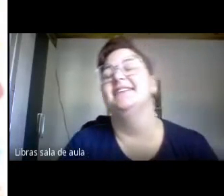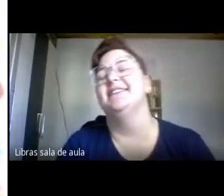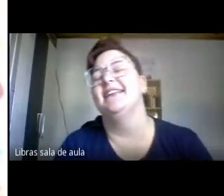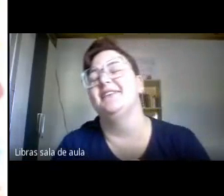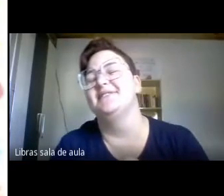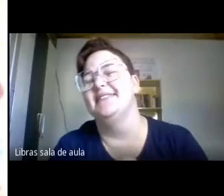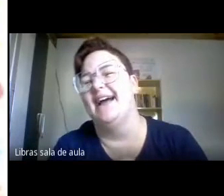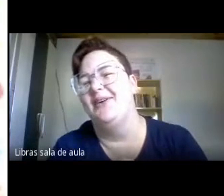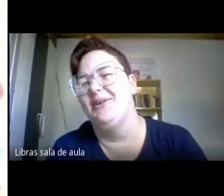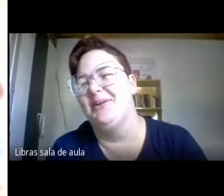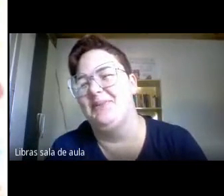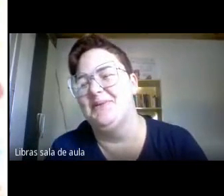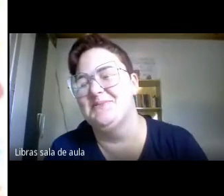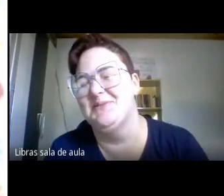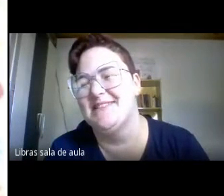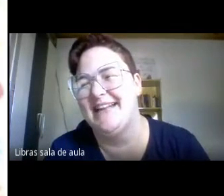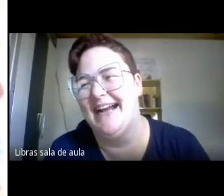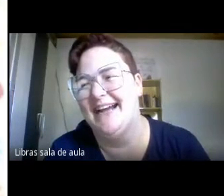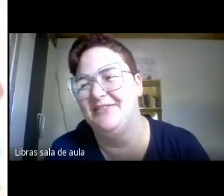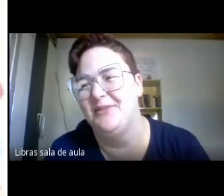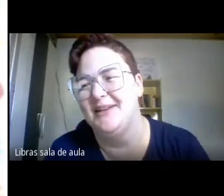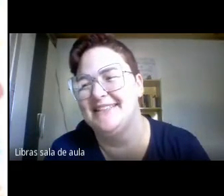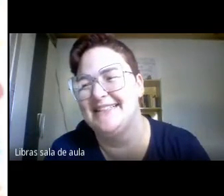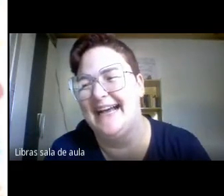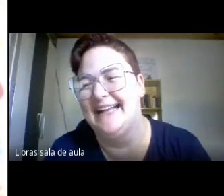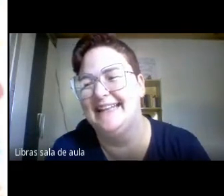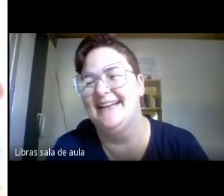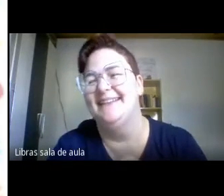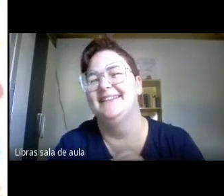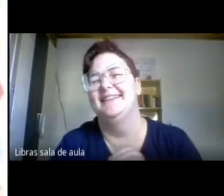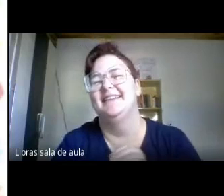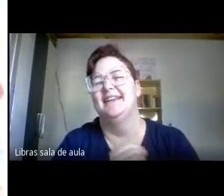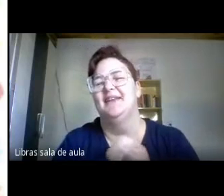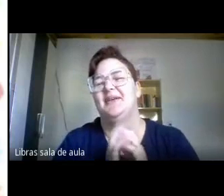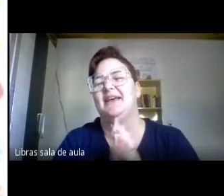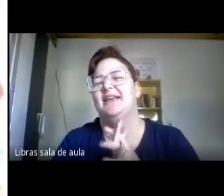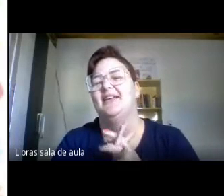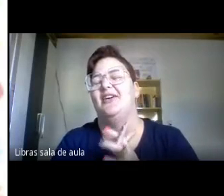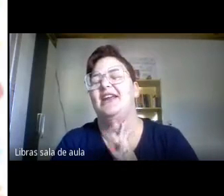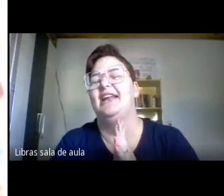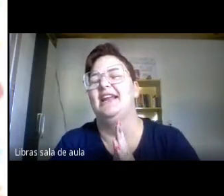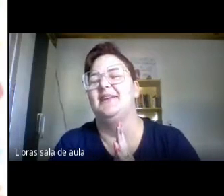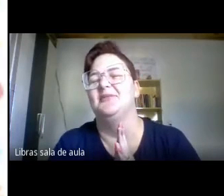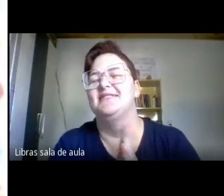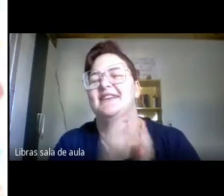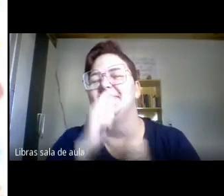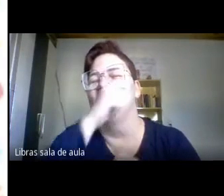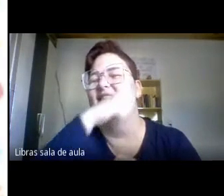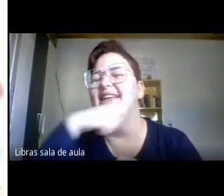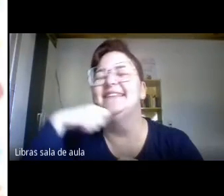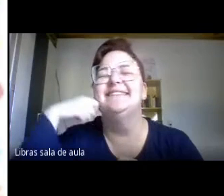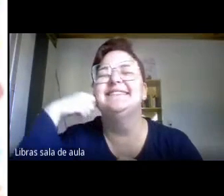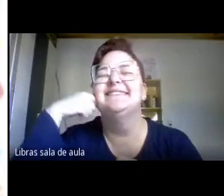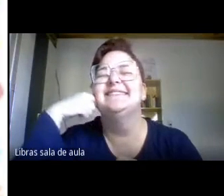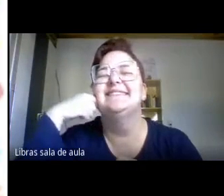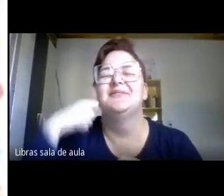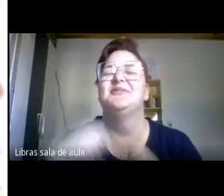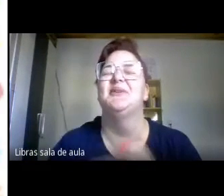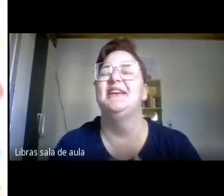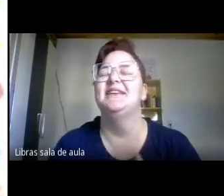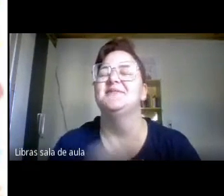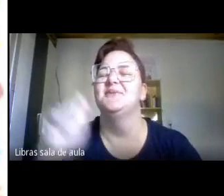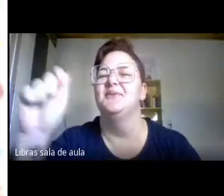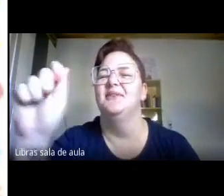A Ângela tem um sinal agora para nos mostrar, foi batizada. Olha ali, ela está mostrando assim